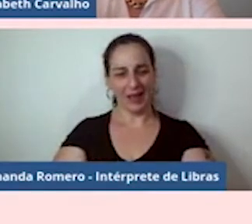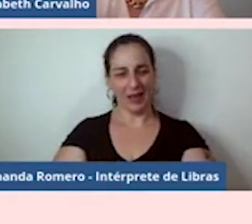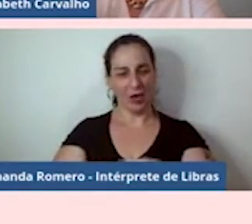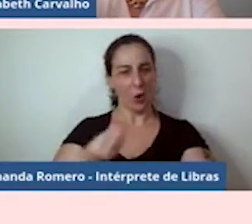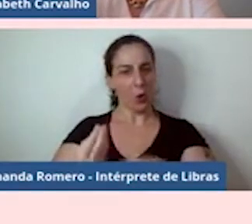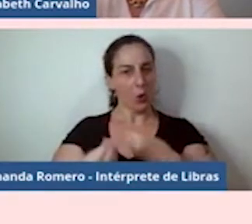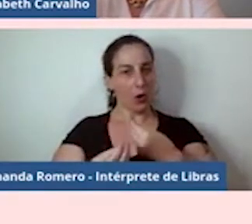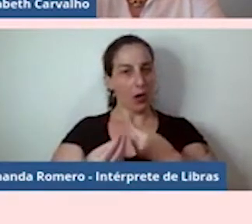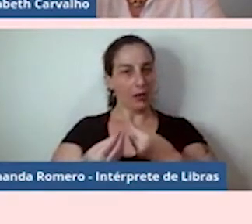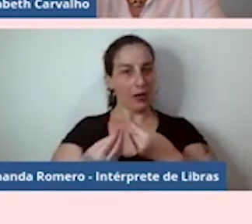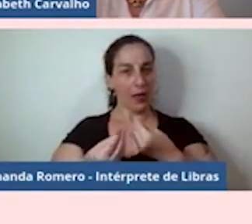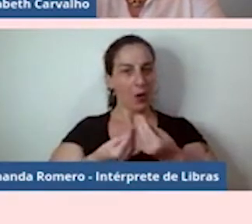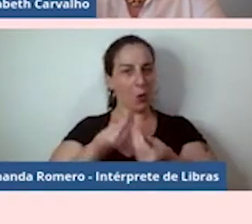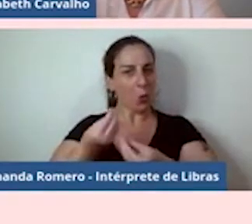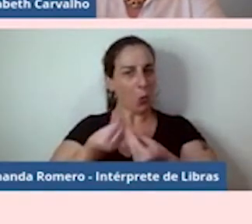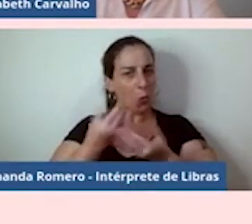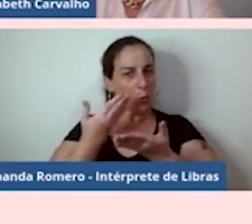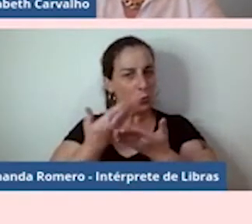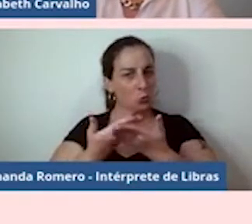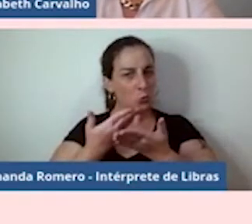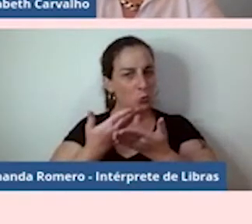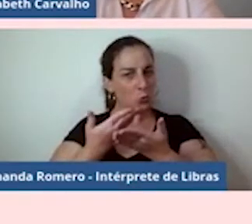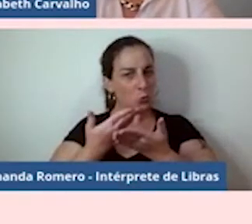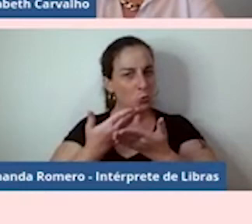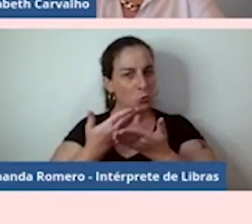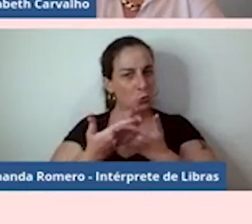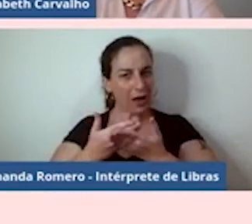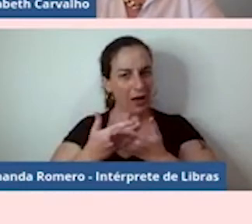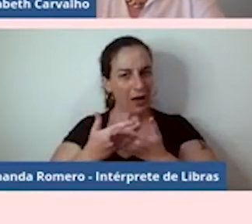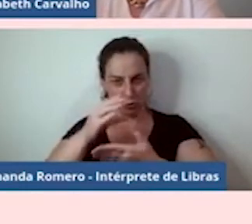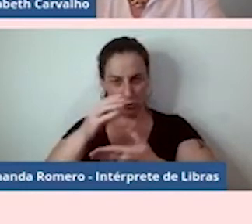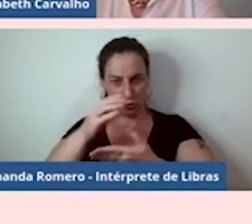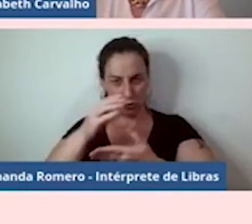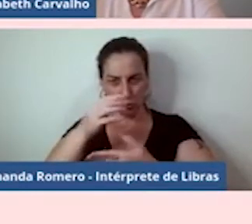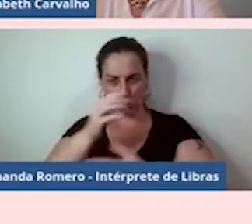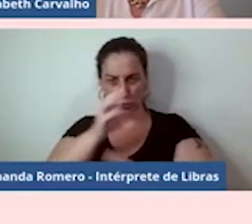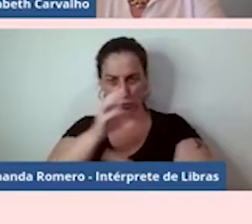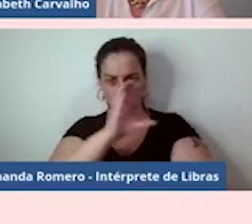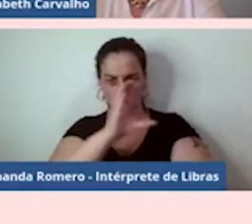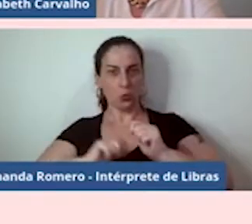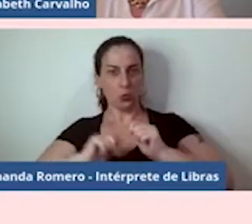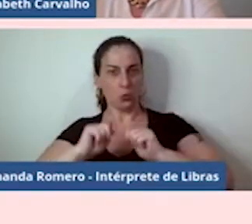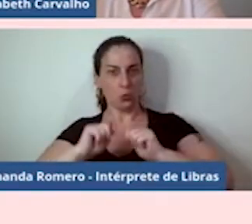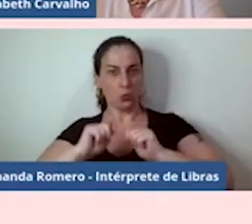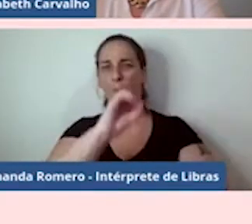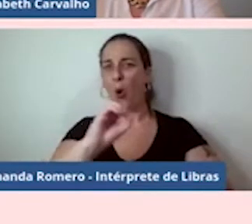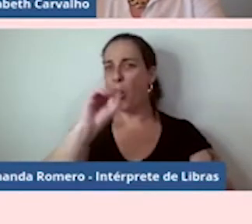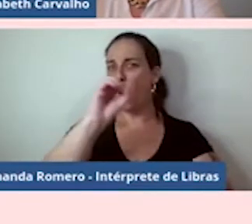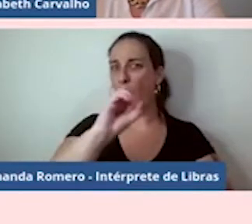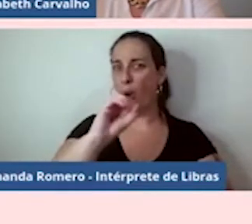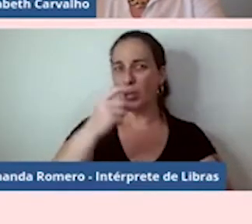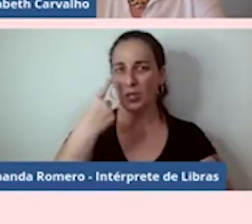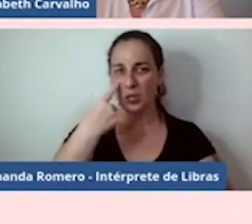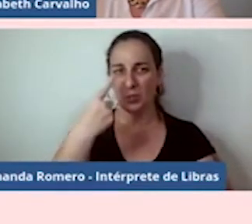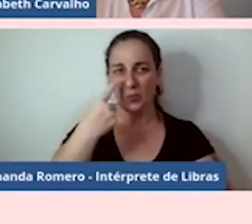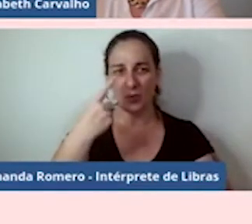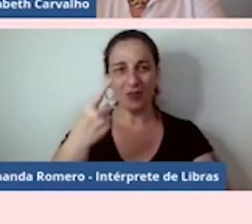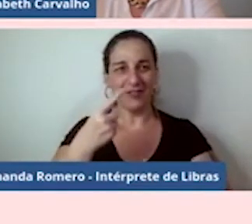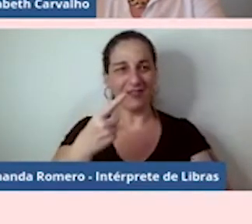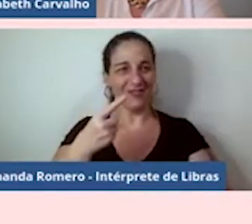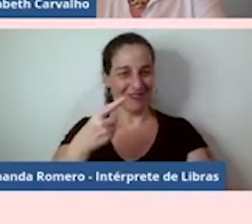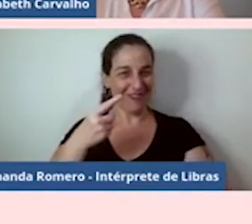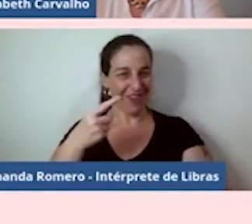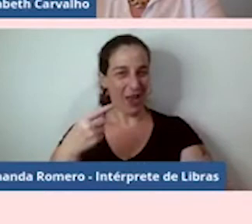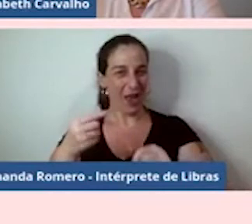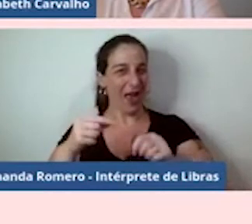de ciências econômicas, é maravilhoso ter uma figura feminina ocupando o cargo de economista-chefe da FEComércio. É